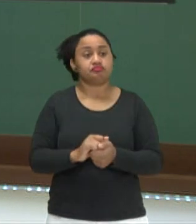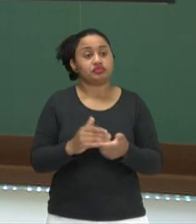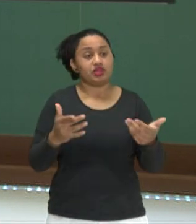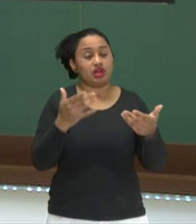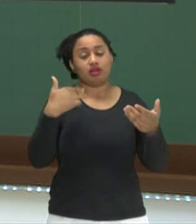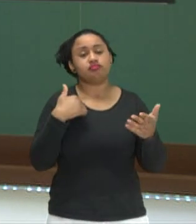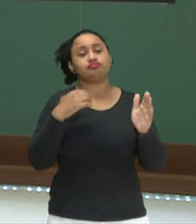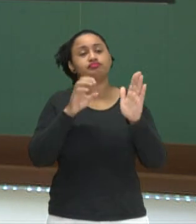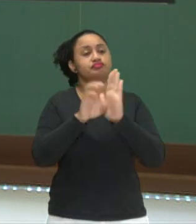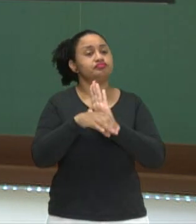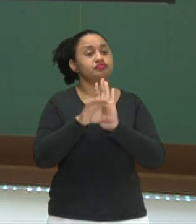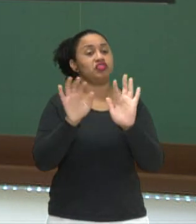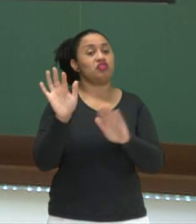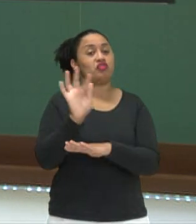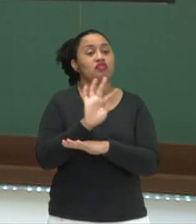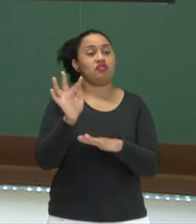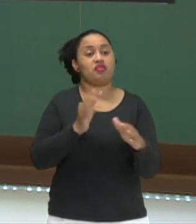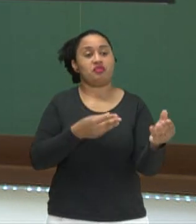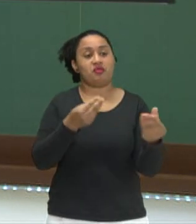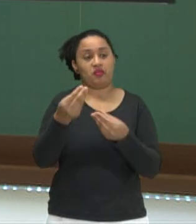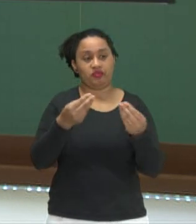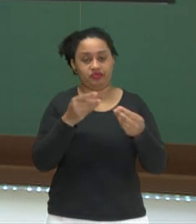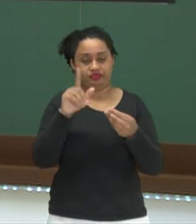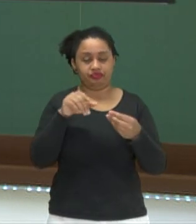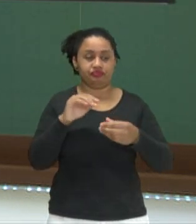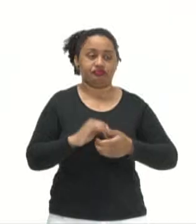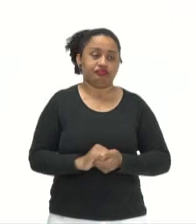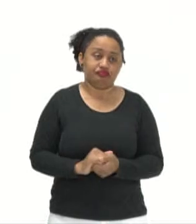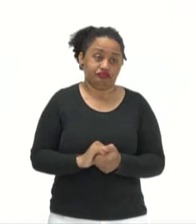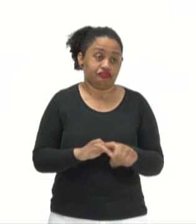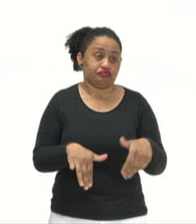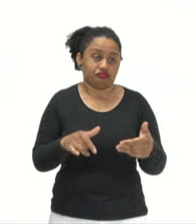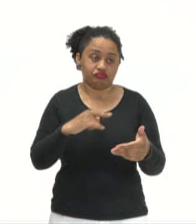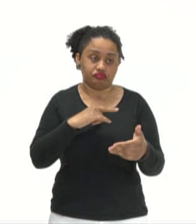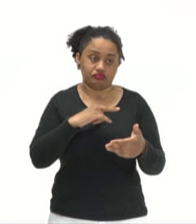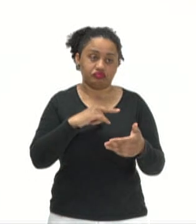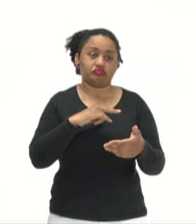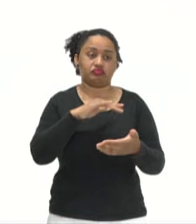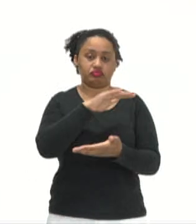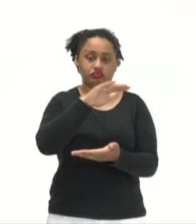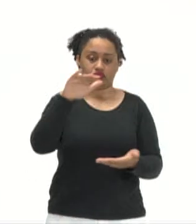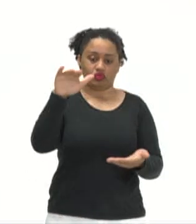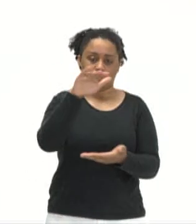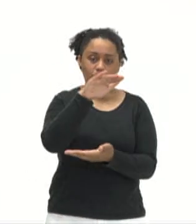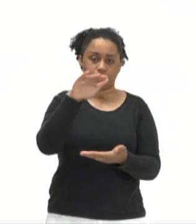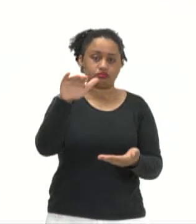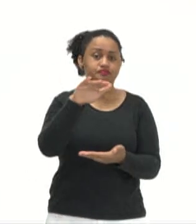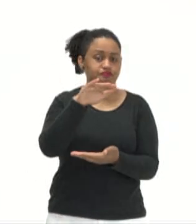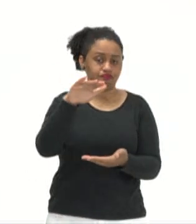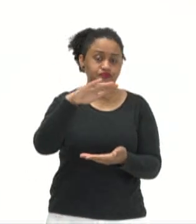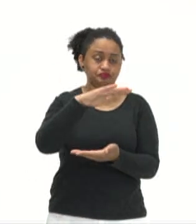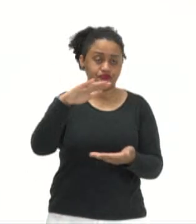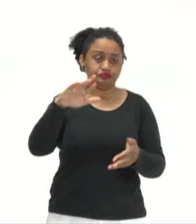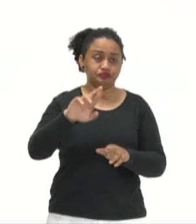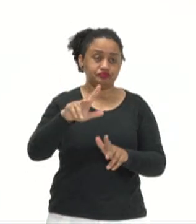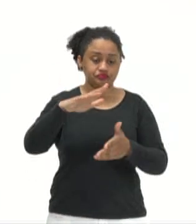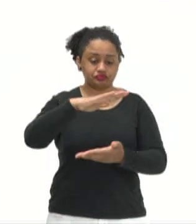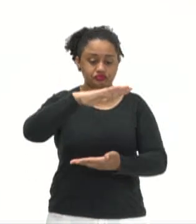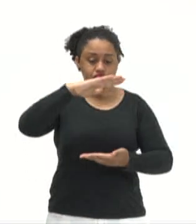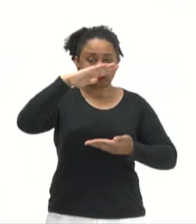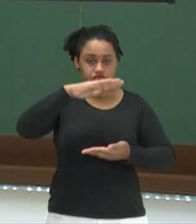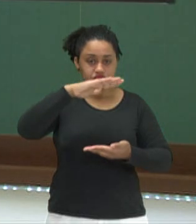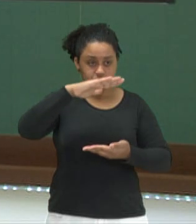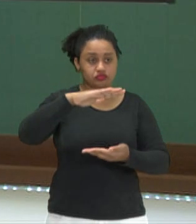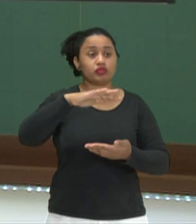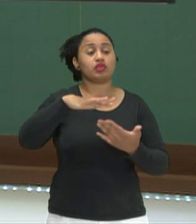a definição formal de um prisma. Considerando 2 planos paralelos distintos, ou seja, quando a gente está